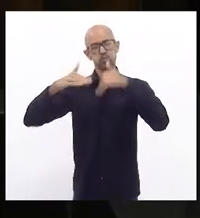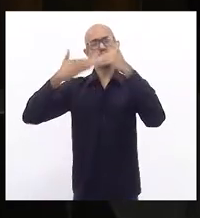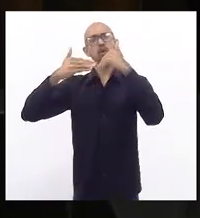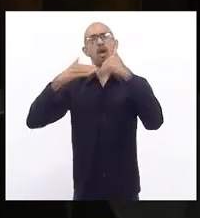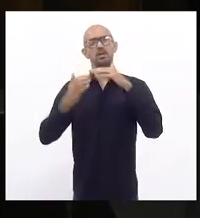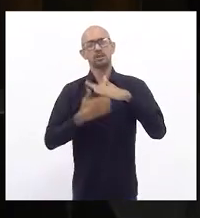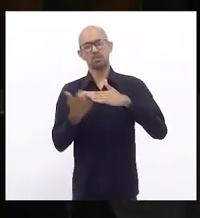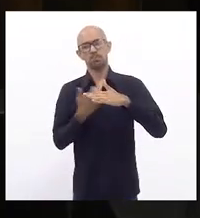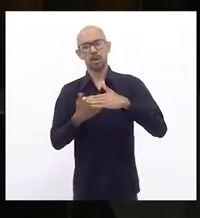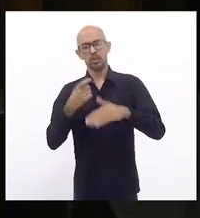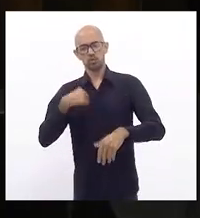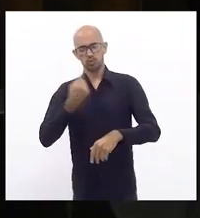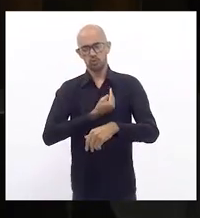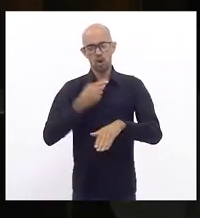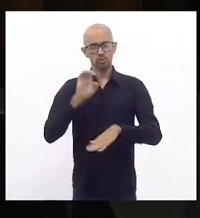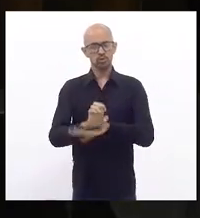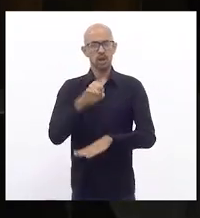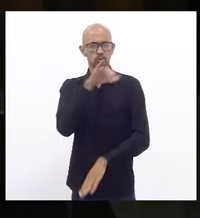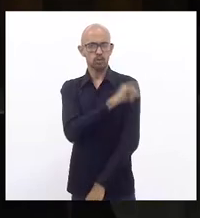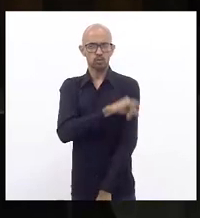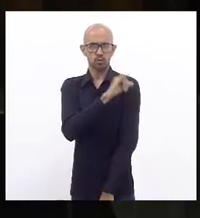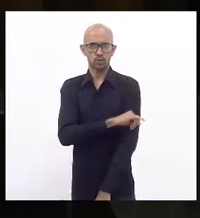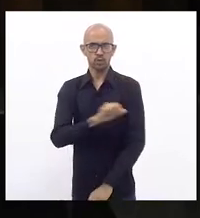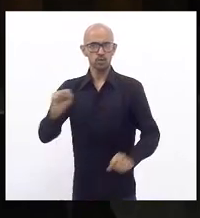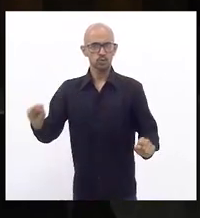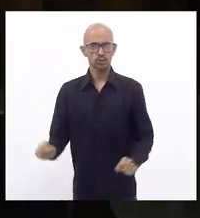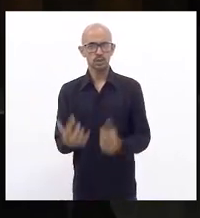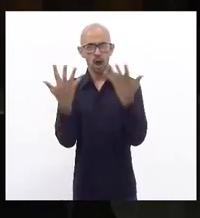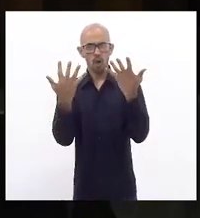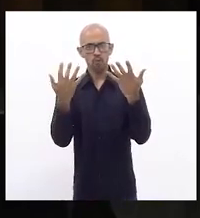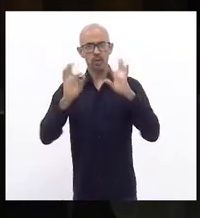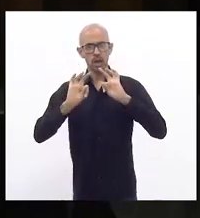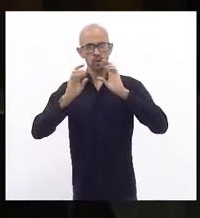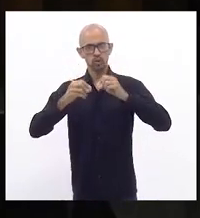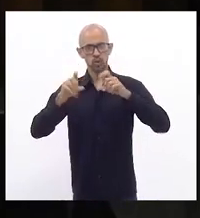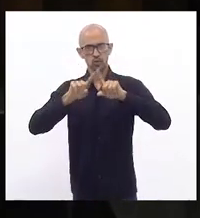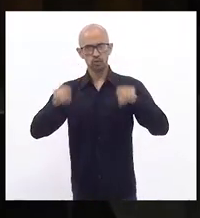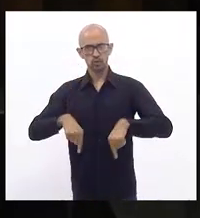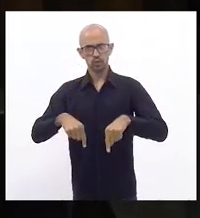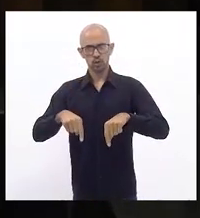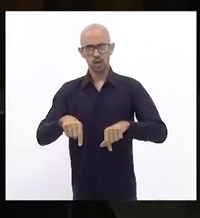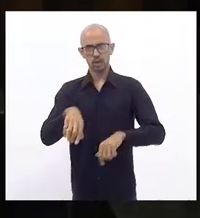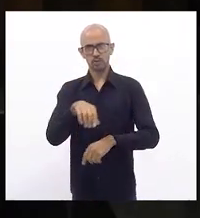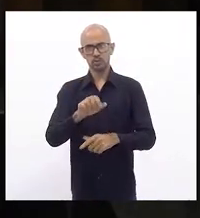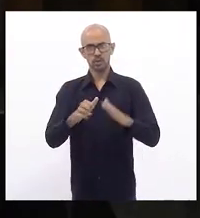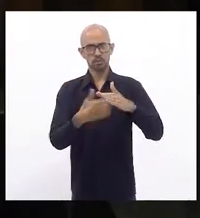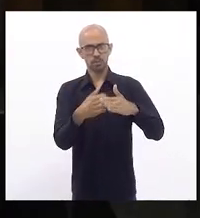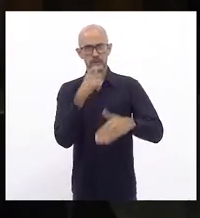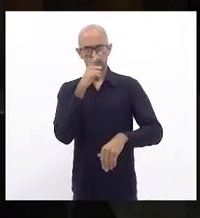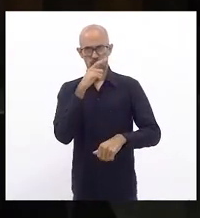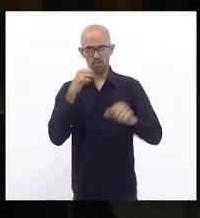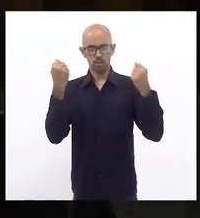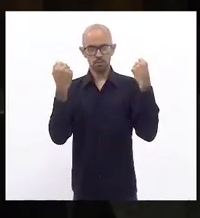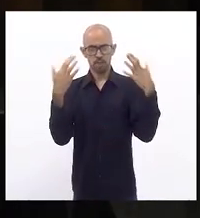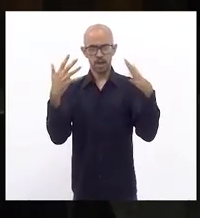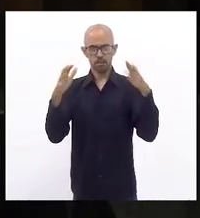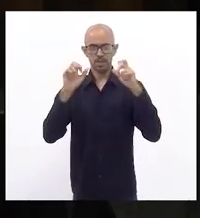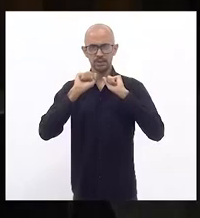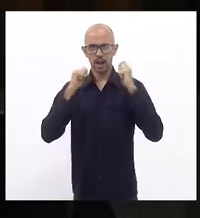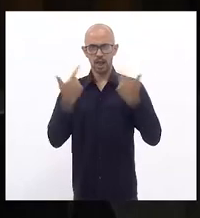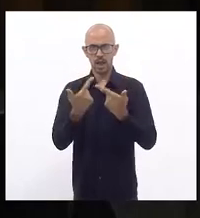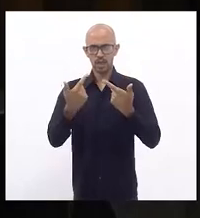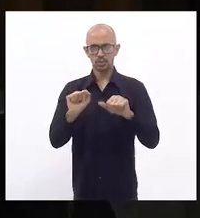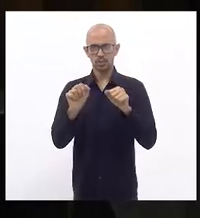do nosso Estado do Rio de Janeiro. Salve a todos os servidores da SEDAI e parabéns à Assembleia Legislativa, que está dando uma